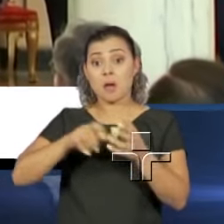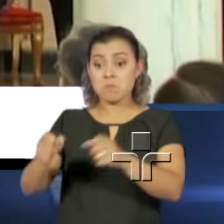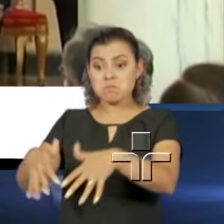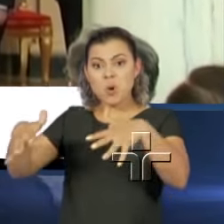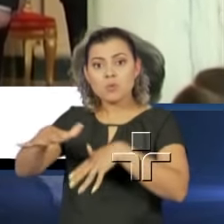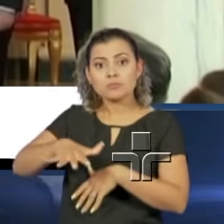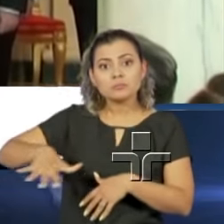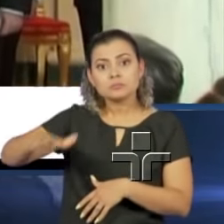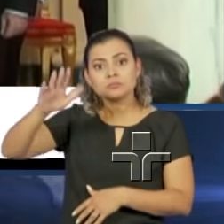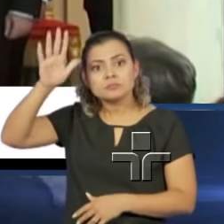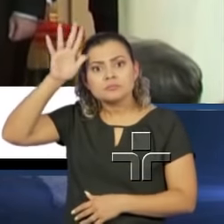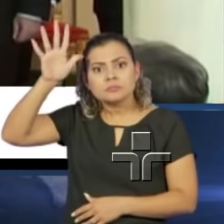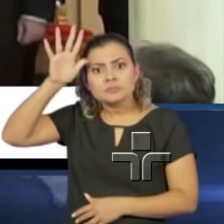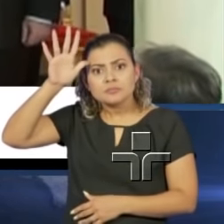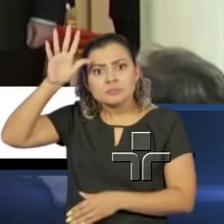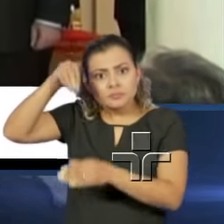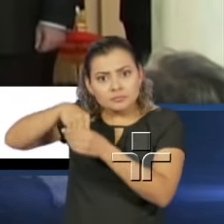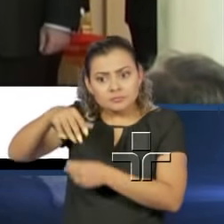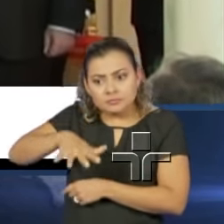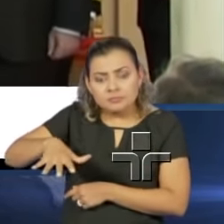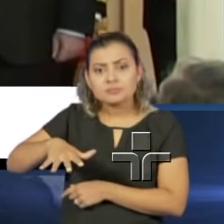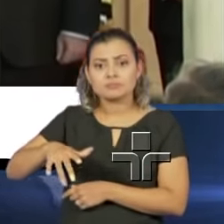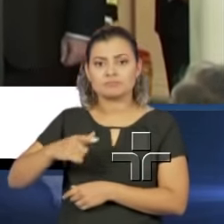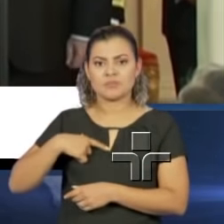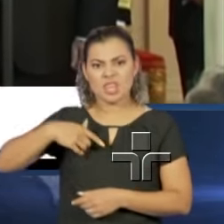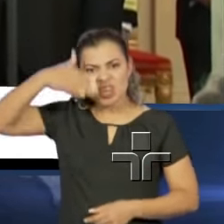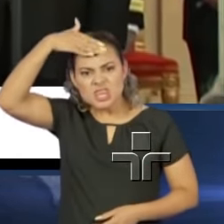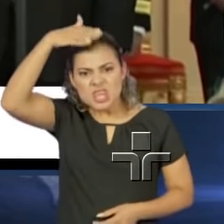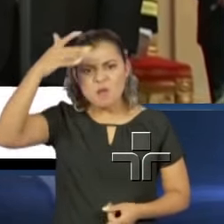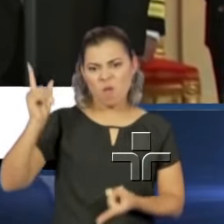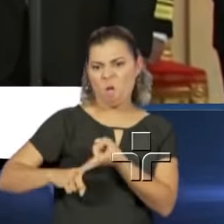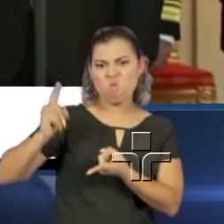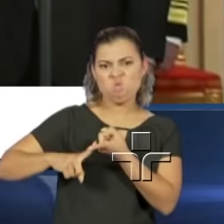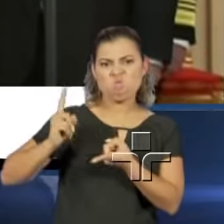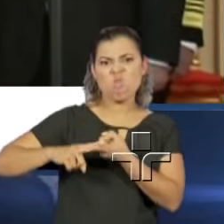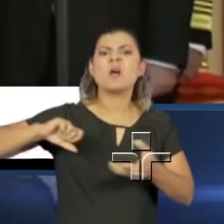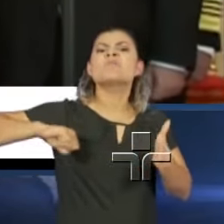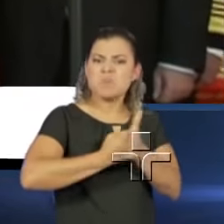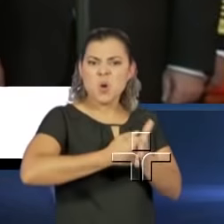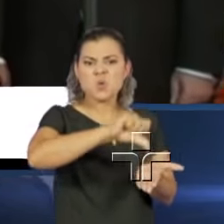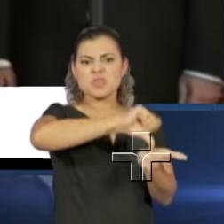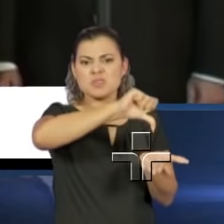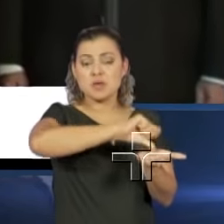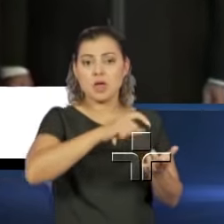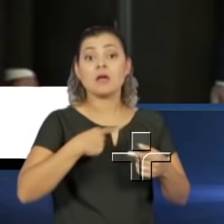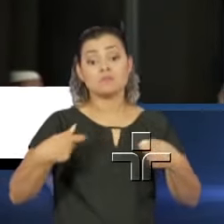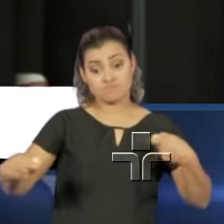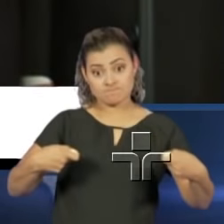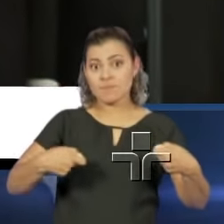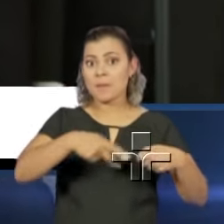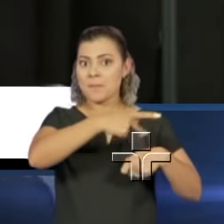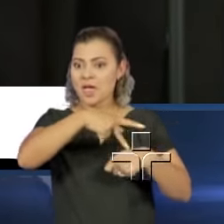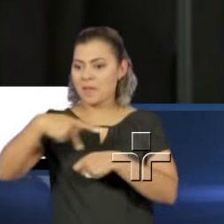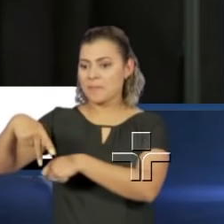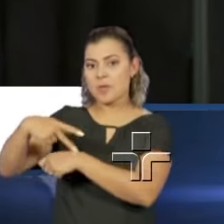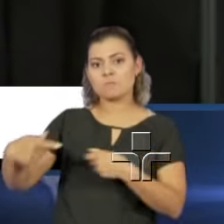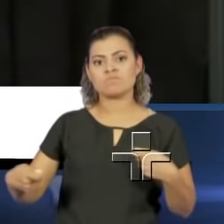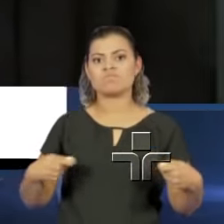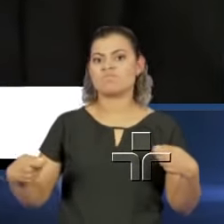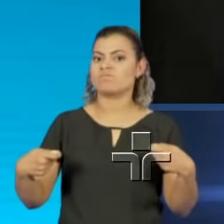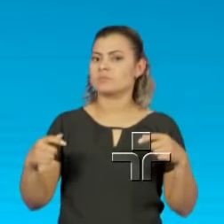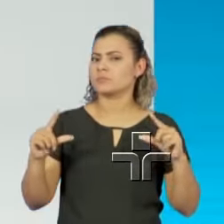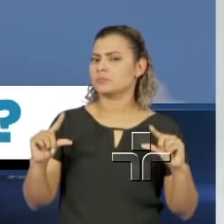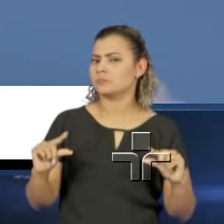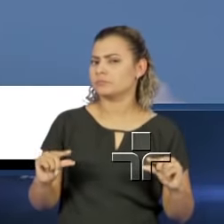presidente Donald Trump anuncia novas sanções econômicas contra o Irã e dá sinal que as tensões entre os dois países estão